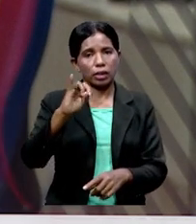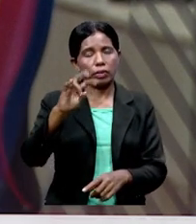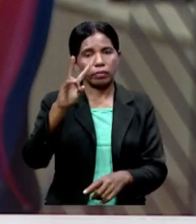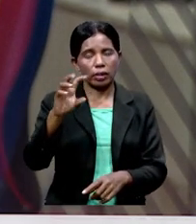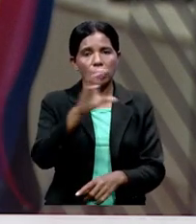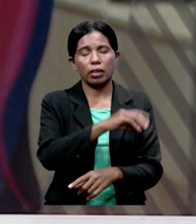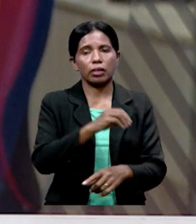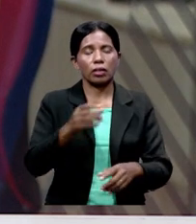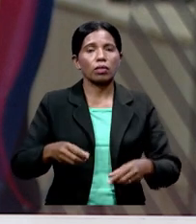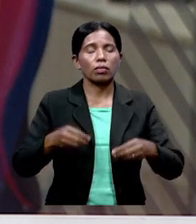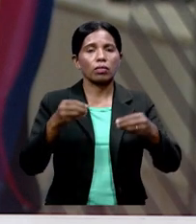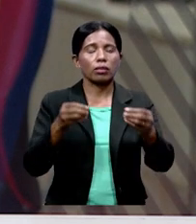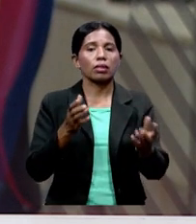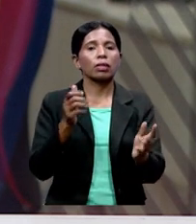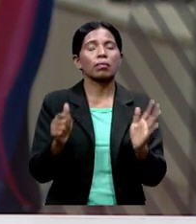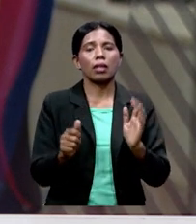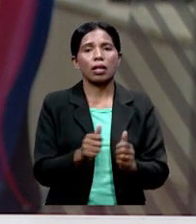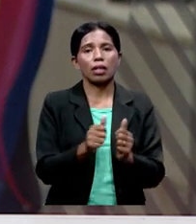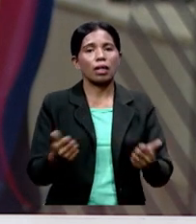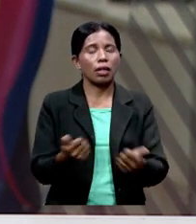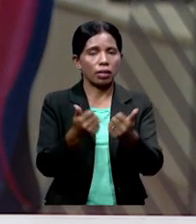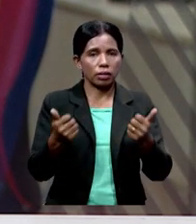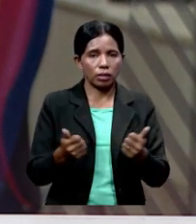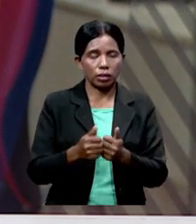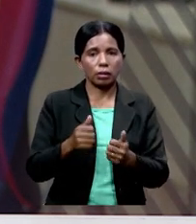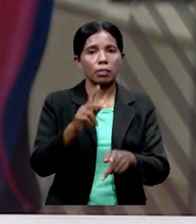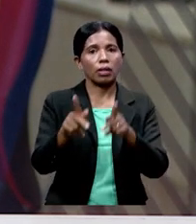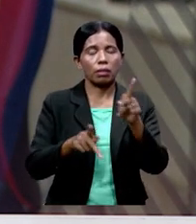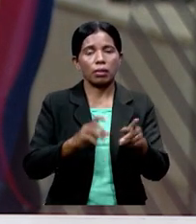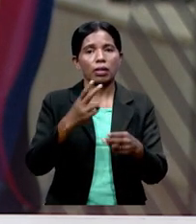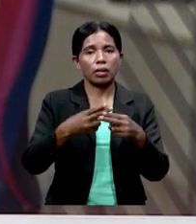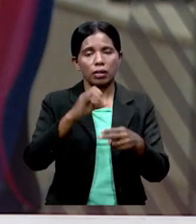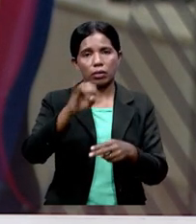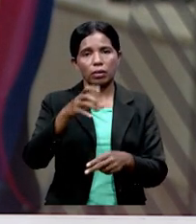medida de coação proibição ausência, barguido JP.